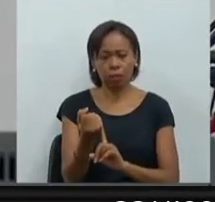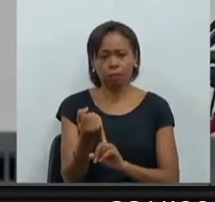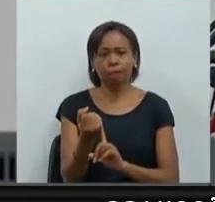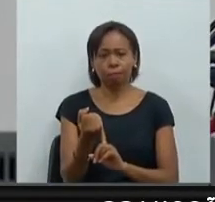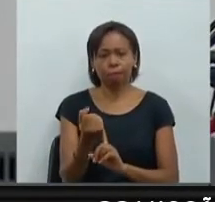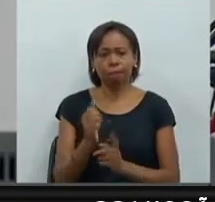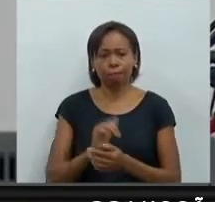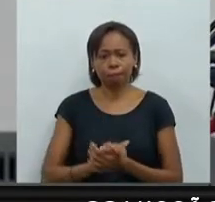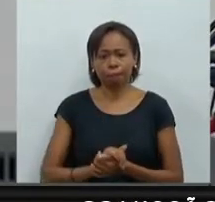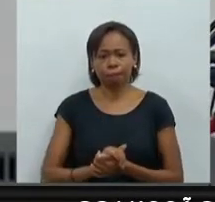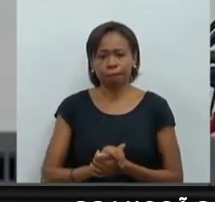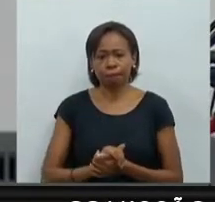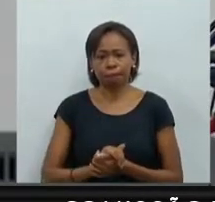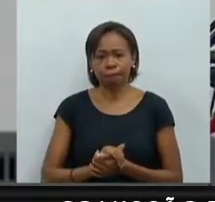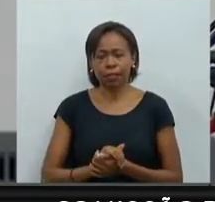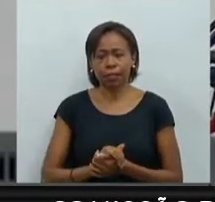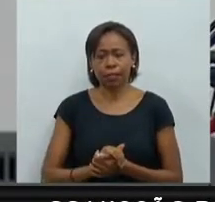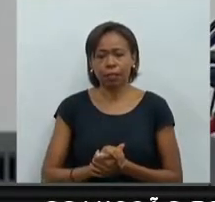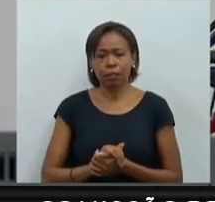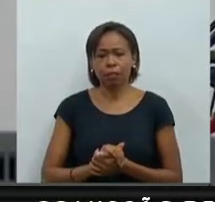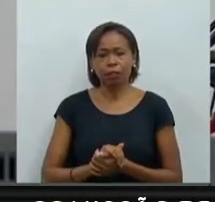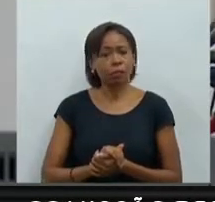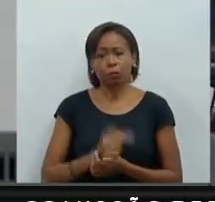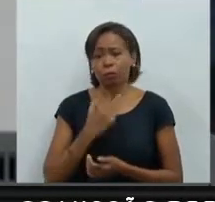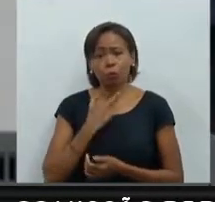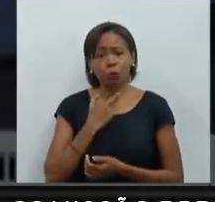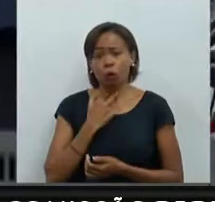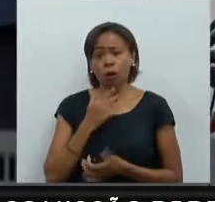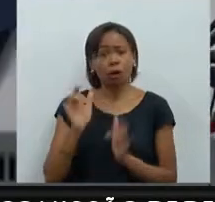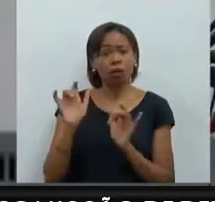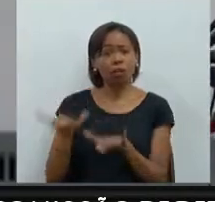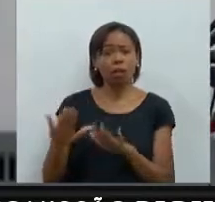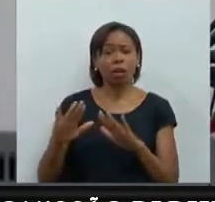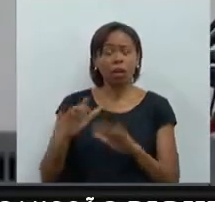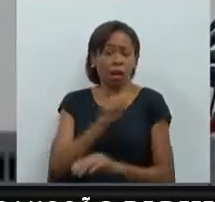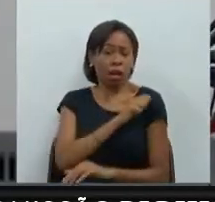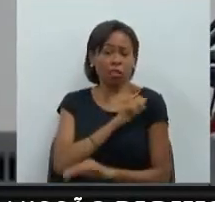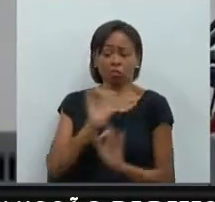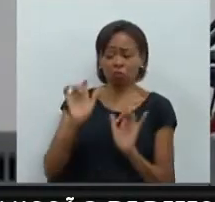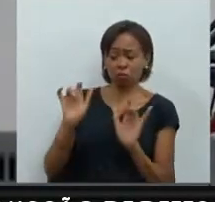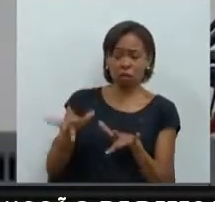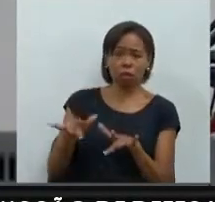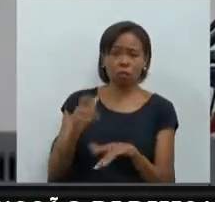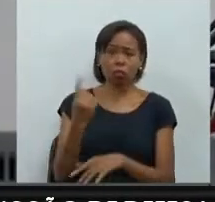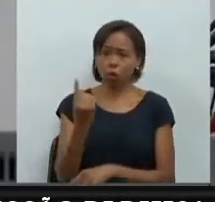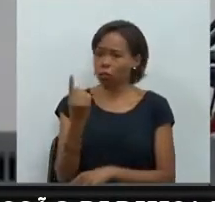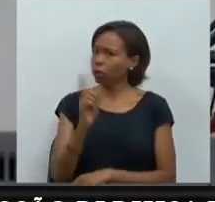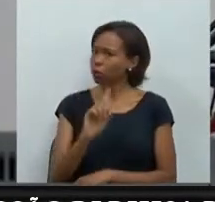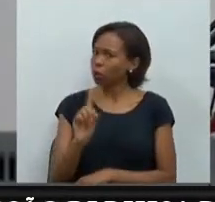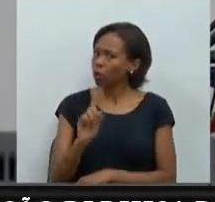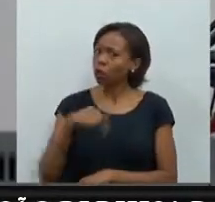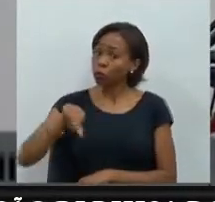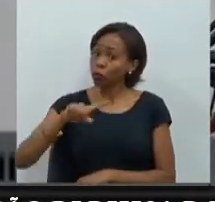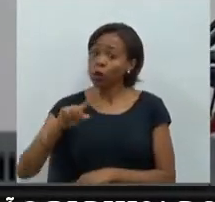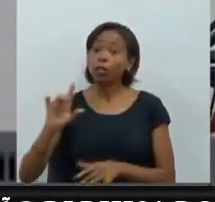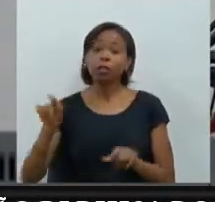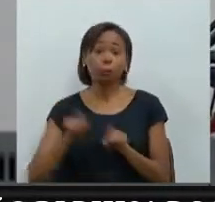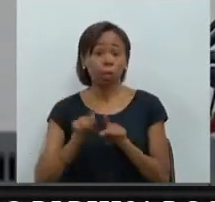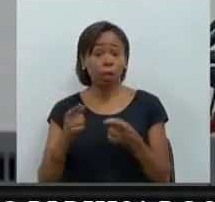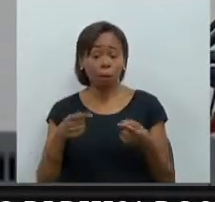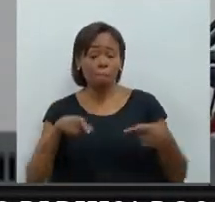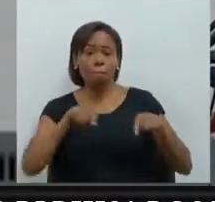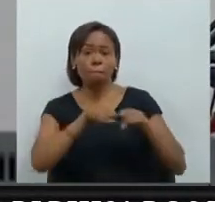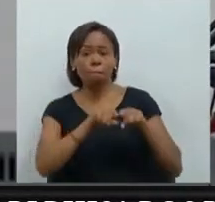gente deixar o menino lá numa escola sozinha, não. Nós trabalhamos junto até com outras escolas